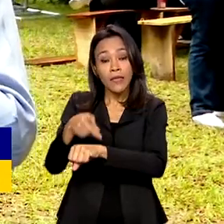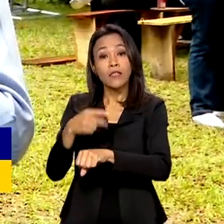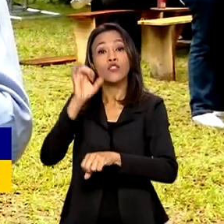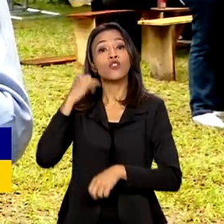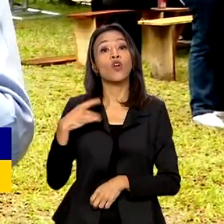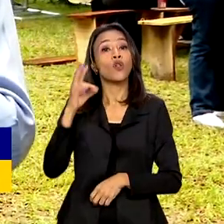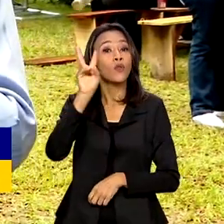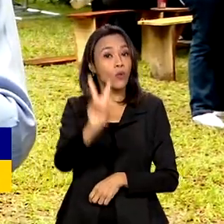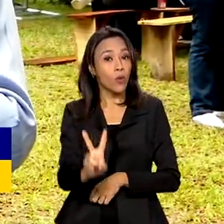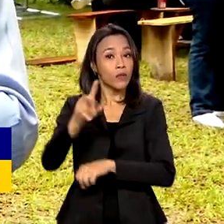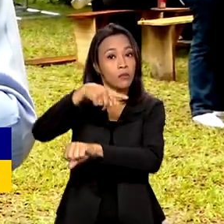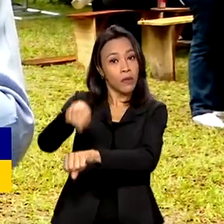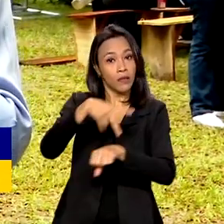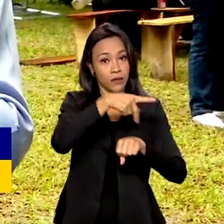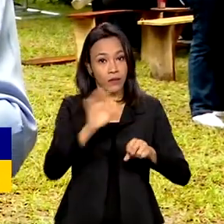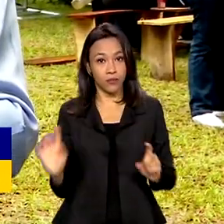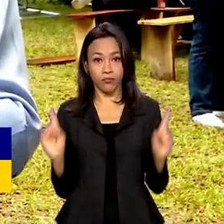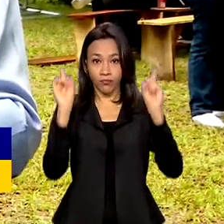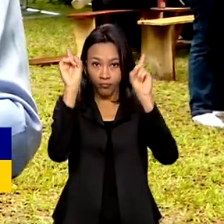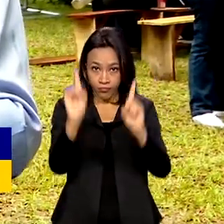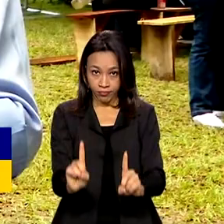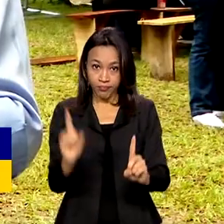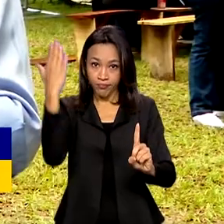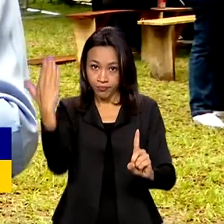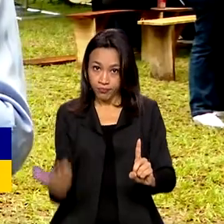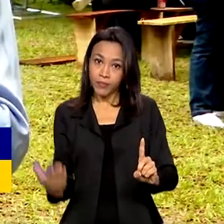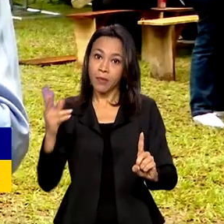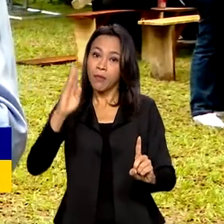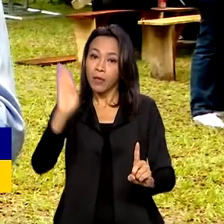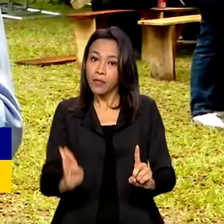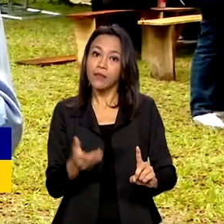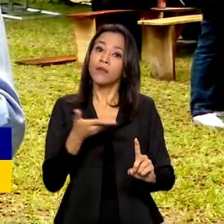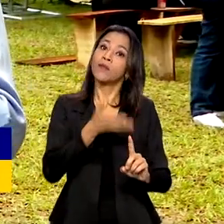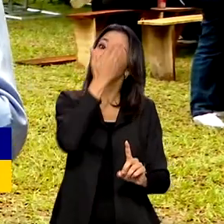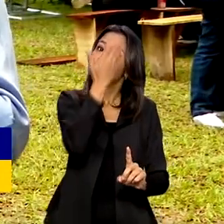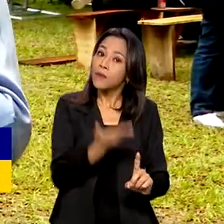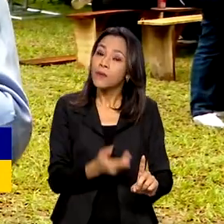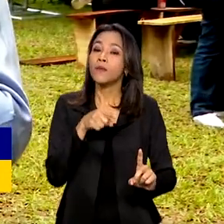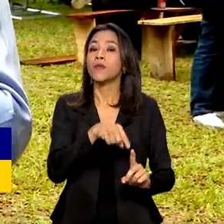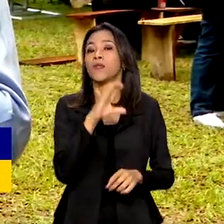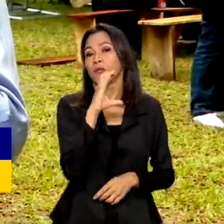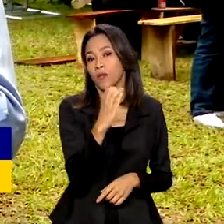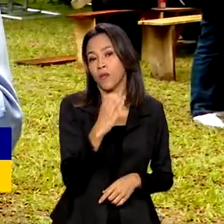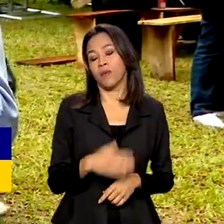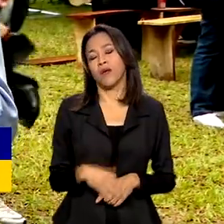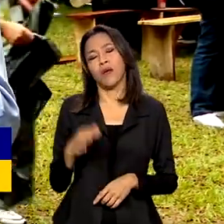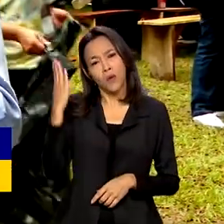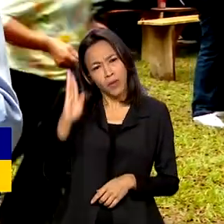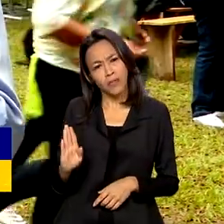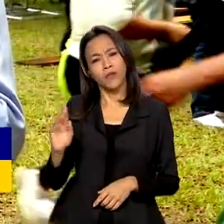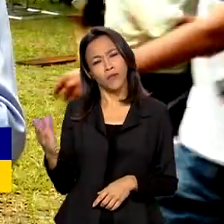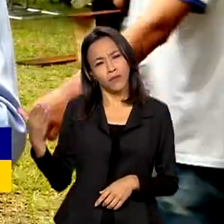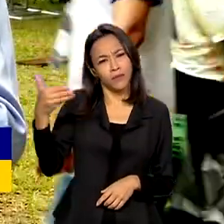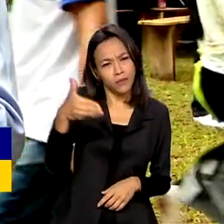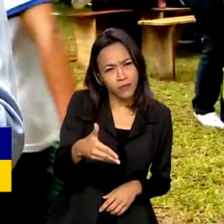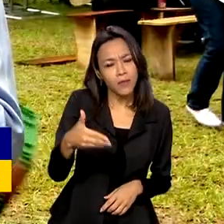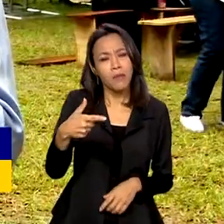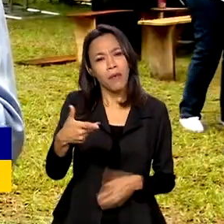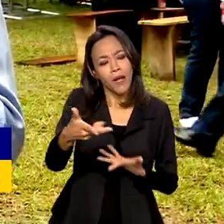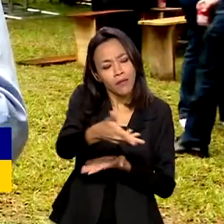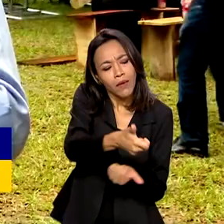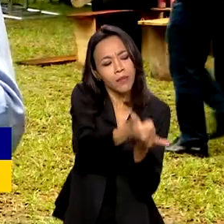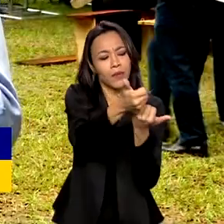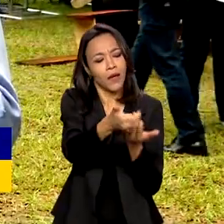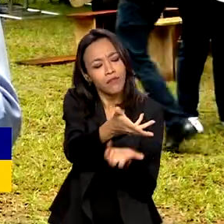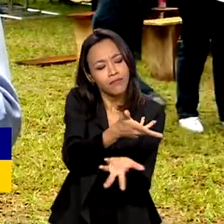dois chefes de Estado vieram, o anfitrião, Gustavo Petro, e Lula. O presidente do Brasil veio assim num gesto gentil de reciprocidade.